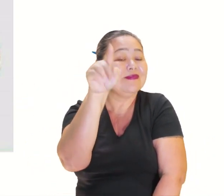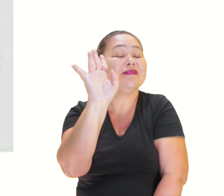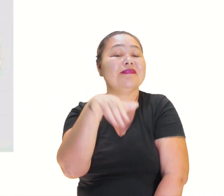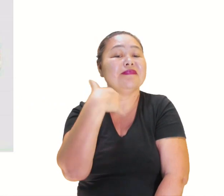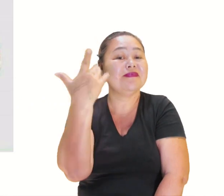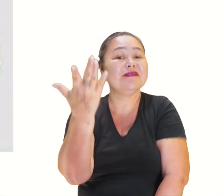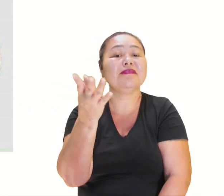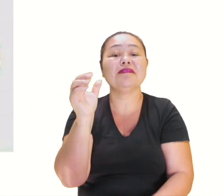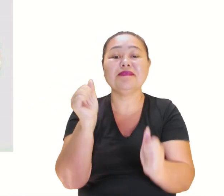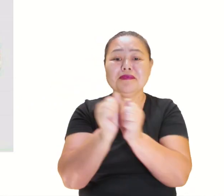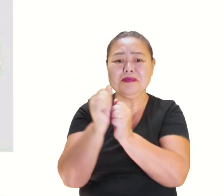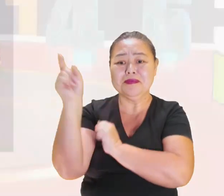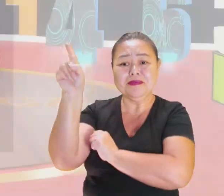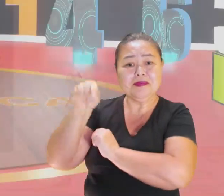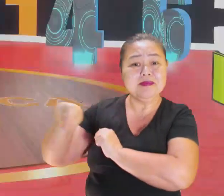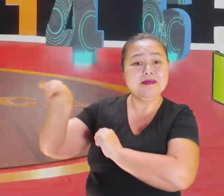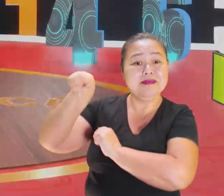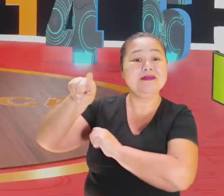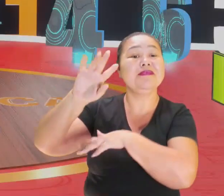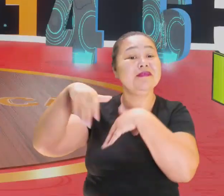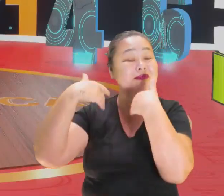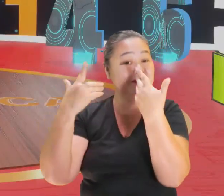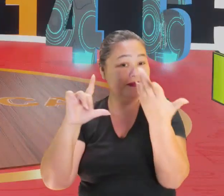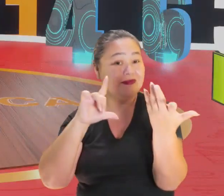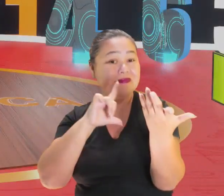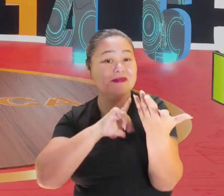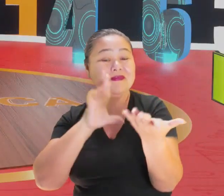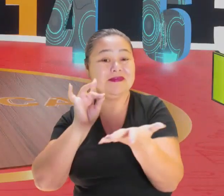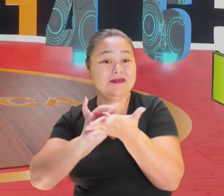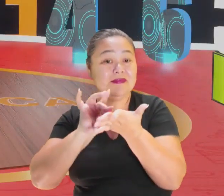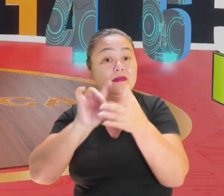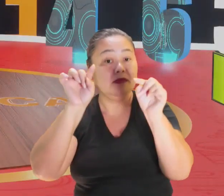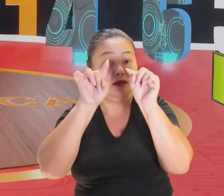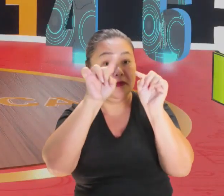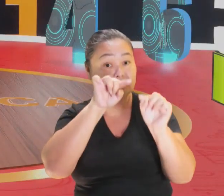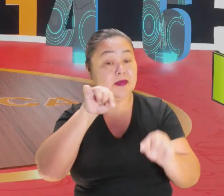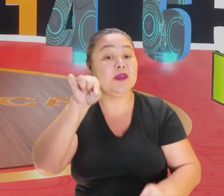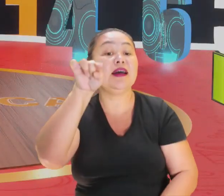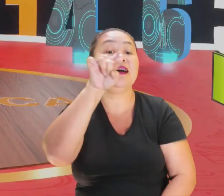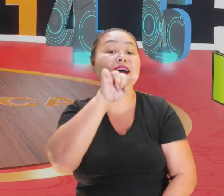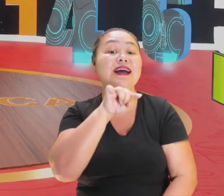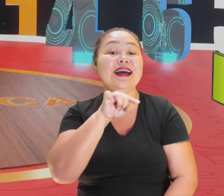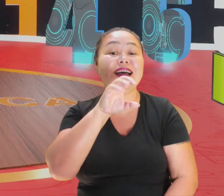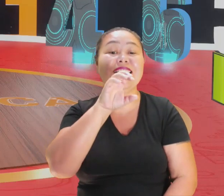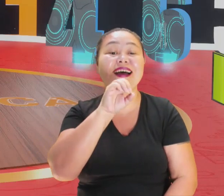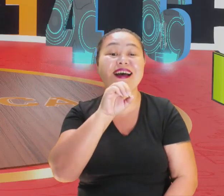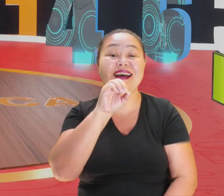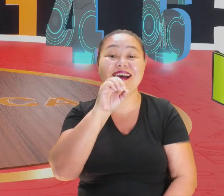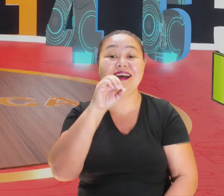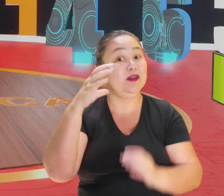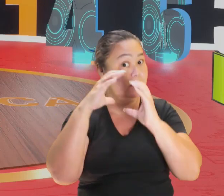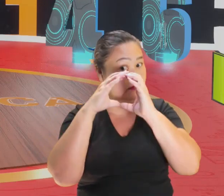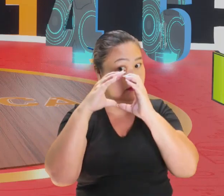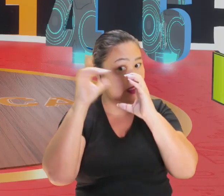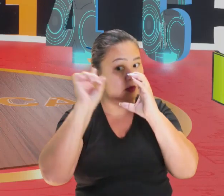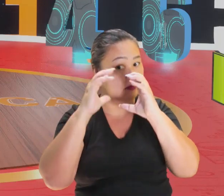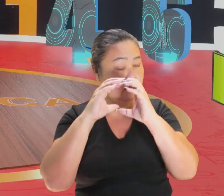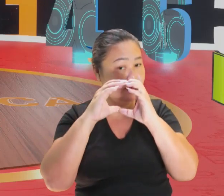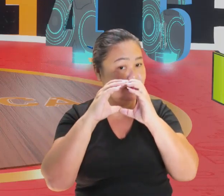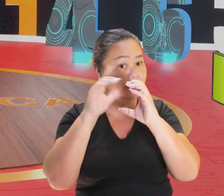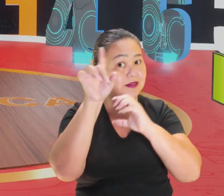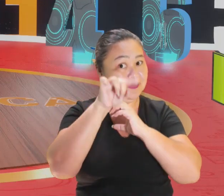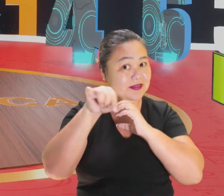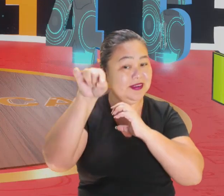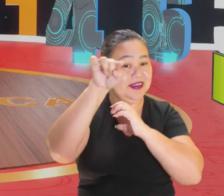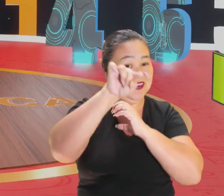né? Junto com esse monte de figura geométrica aqui. Na verdade não é uma bolinha, né? É um círculo, né? Círculo. A bolinha a gente já